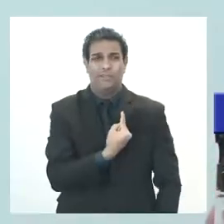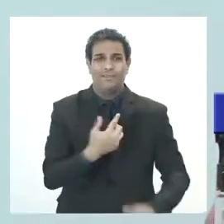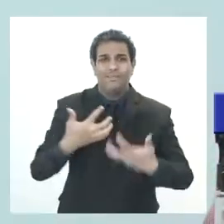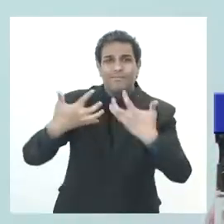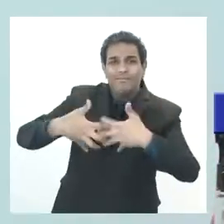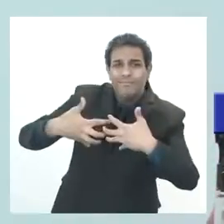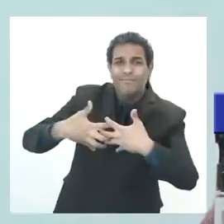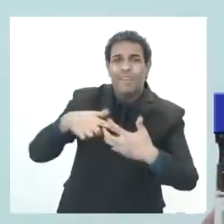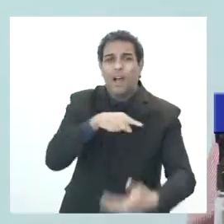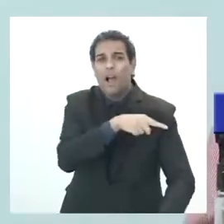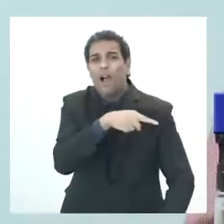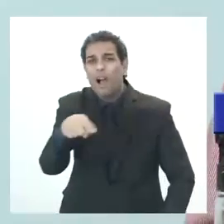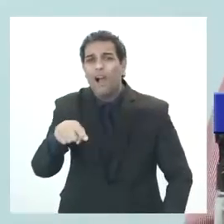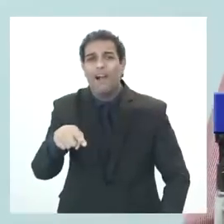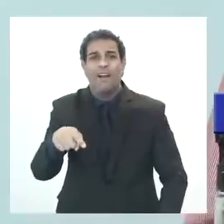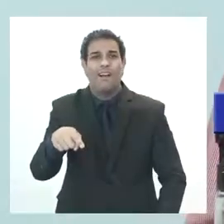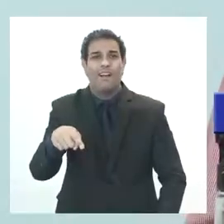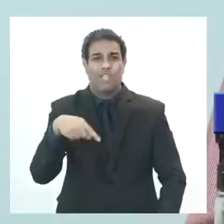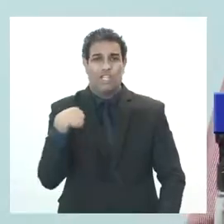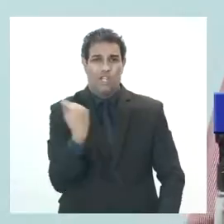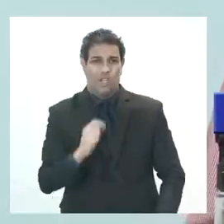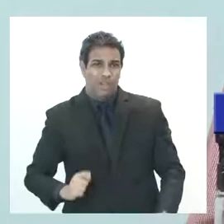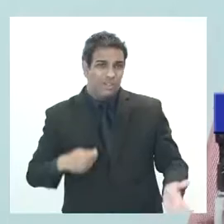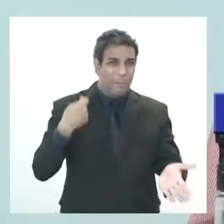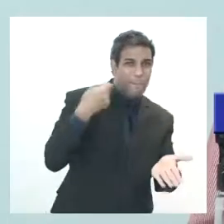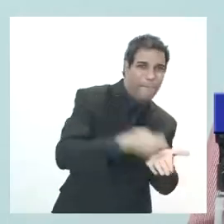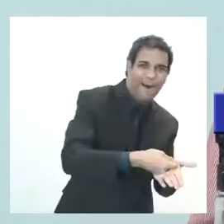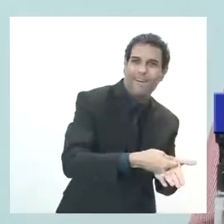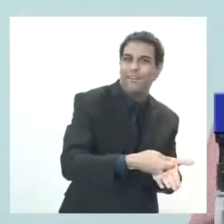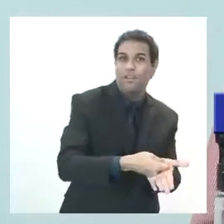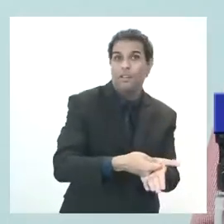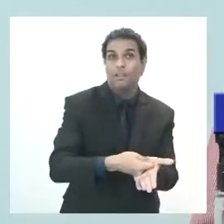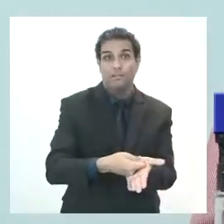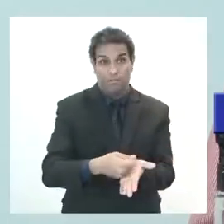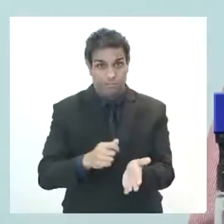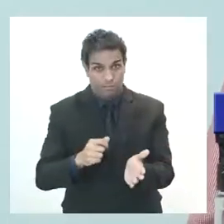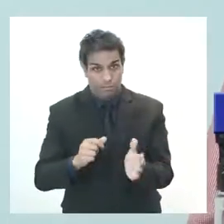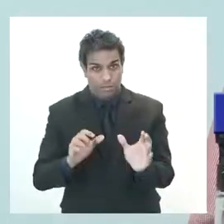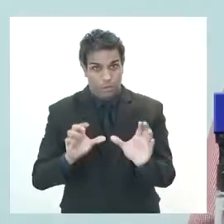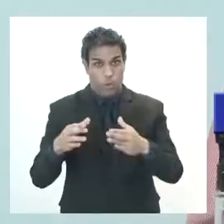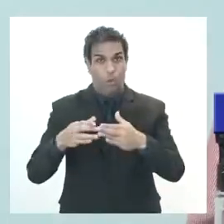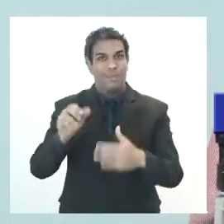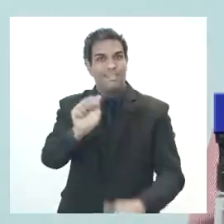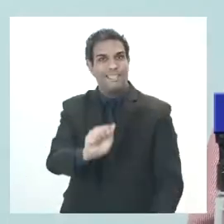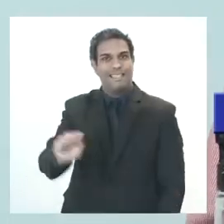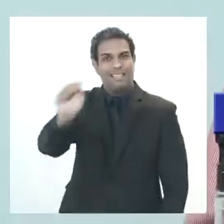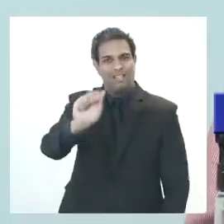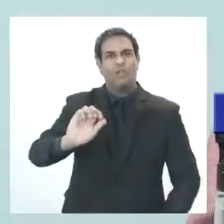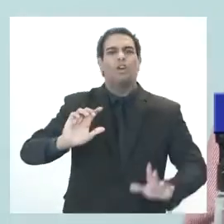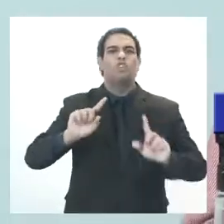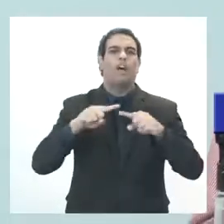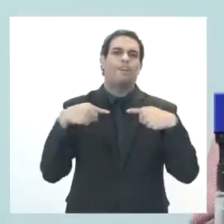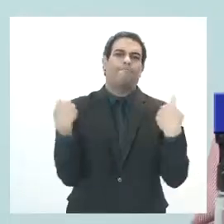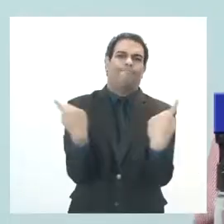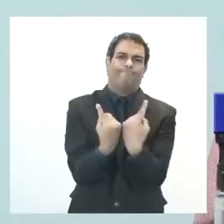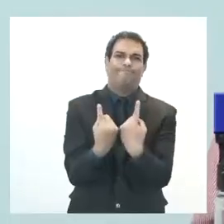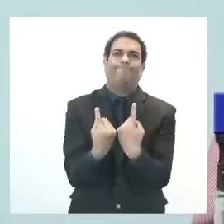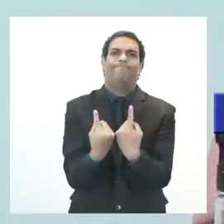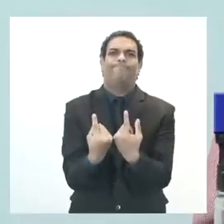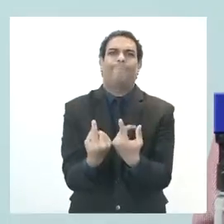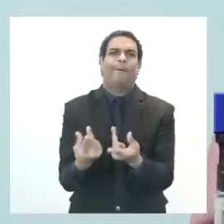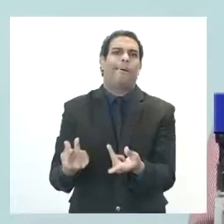contribuir a gente não quer pagar a conta ou foi esperto e vem se reunindo já não é de hoje a gente tem